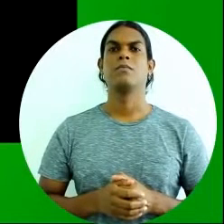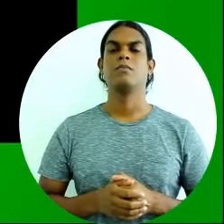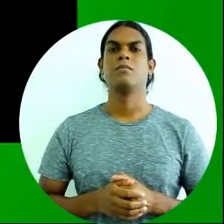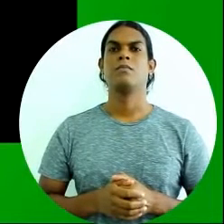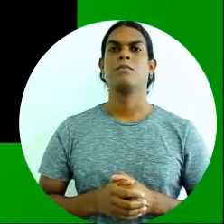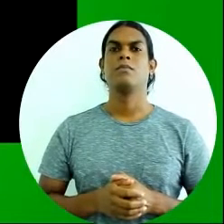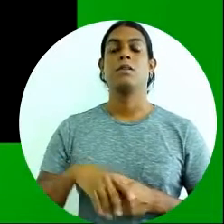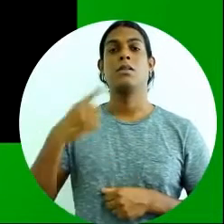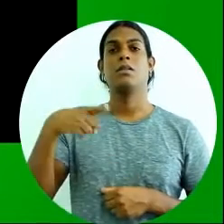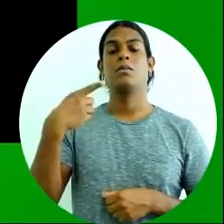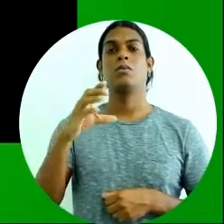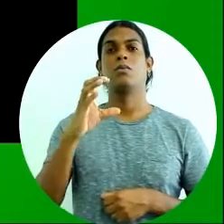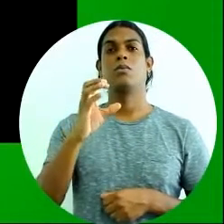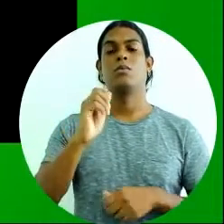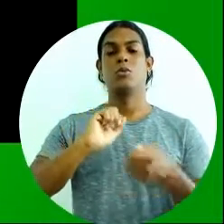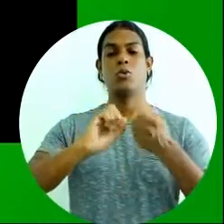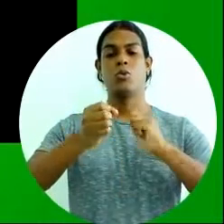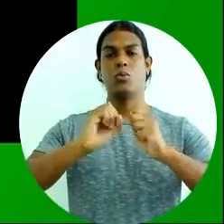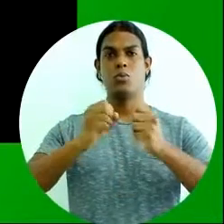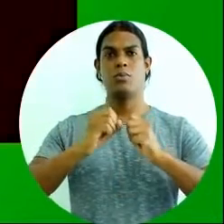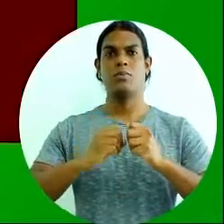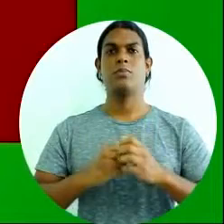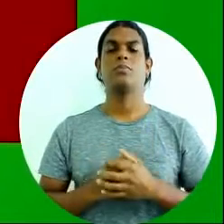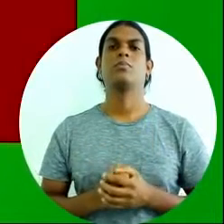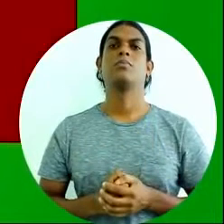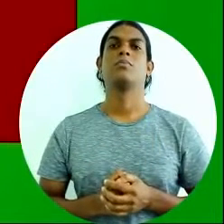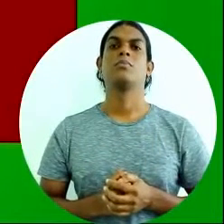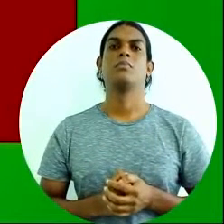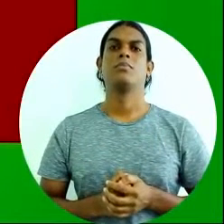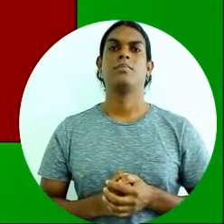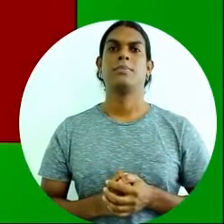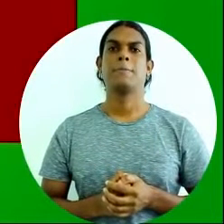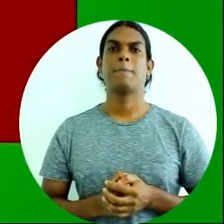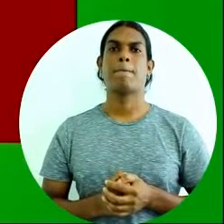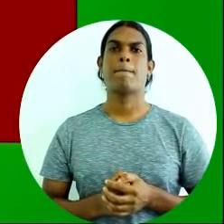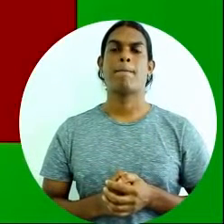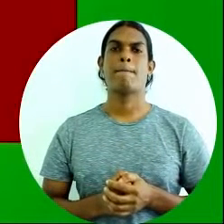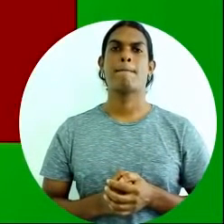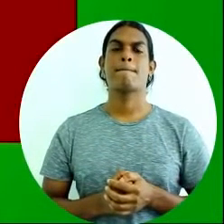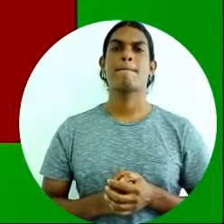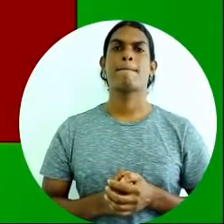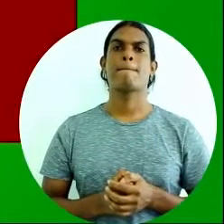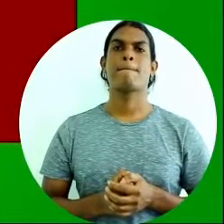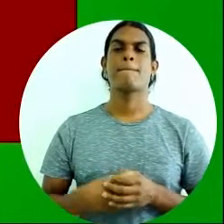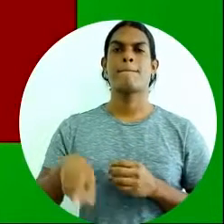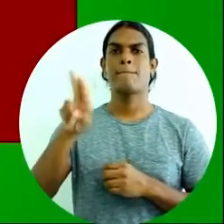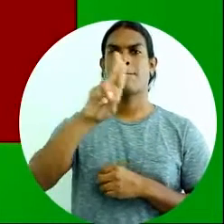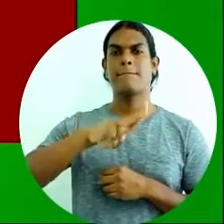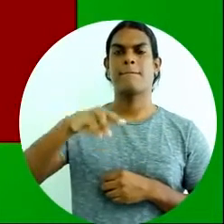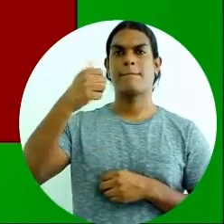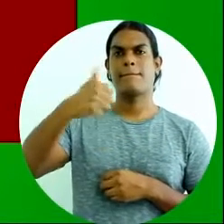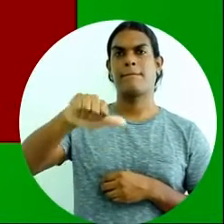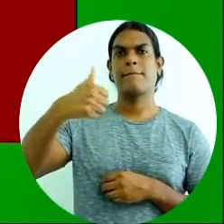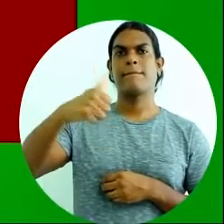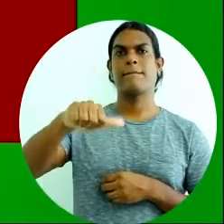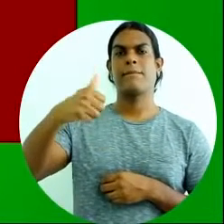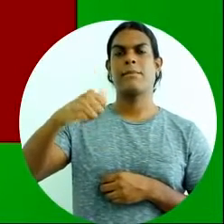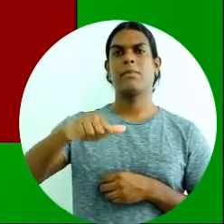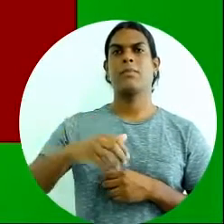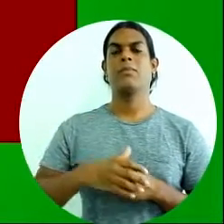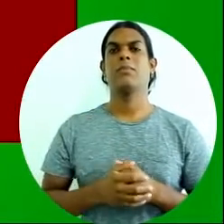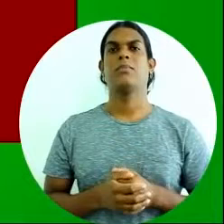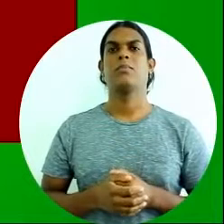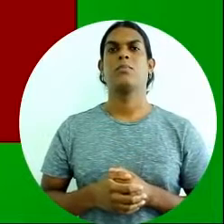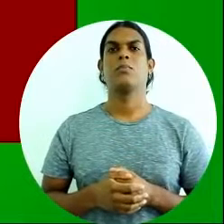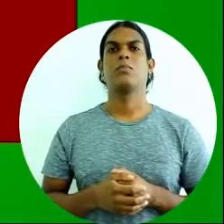finalmente, chegamos no controle. Aí sim entra a perspectiva da avaliação, ou